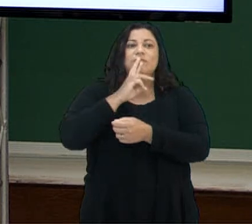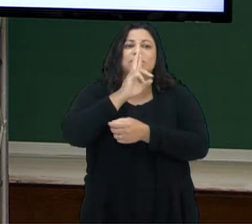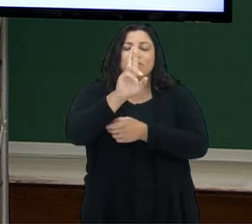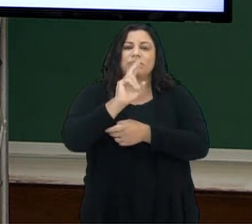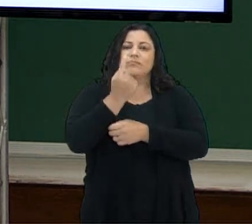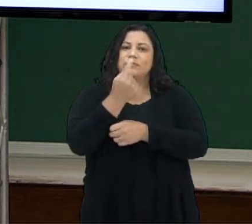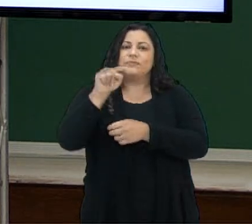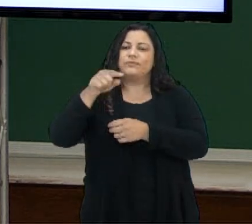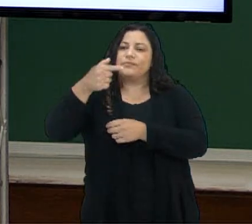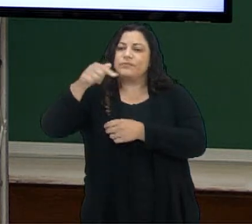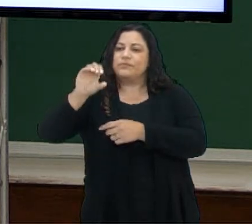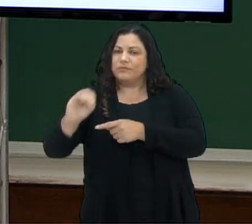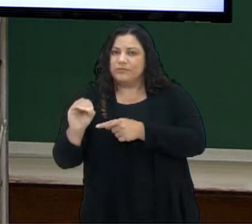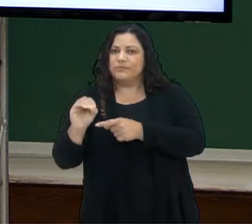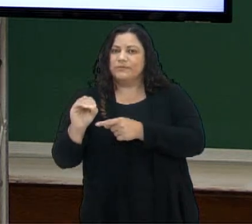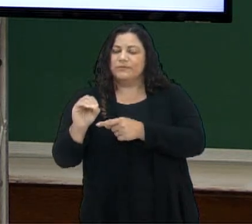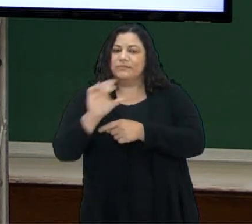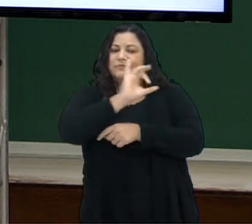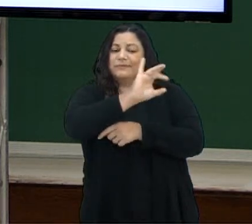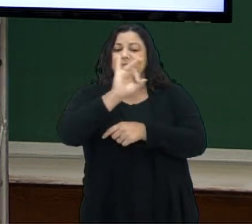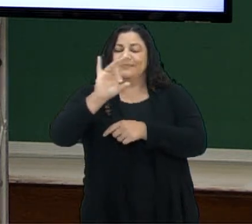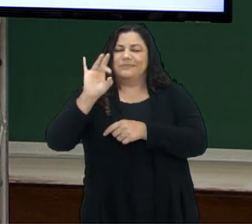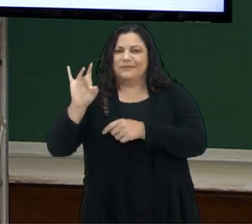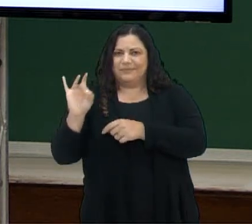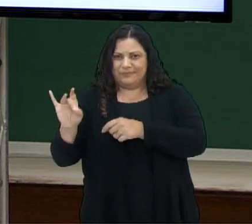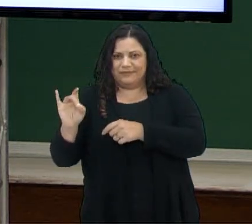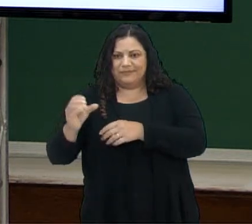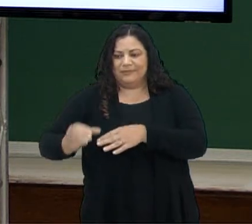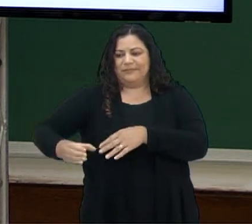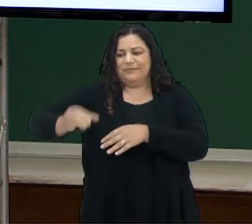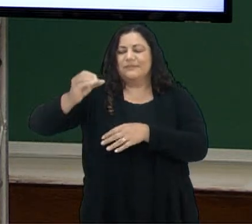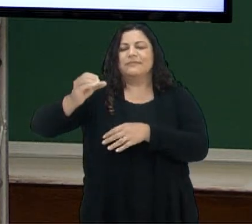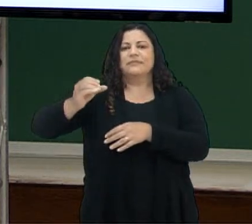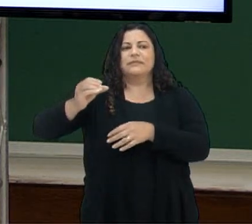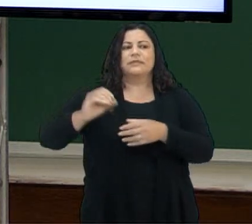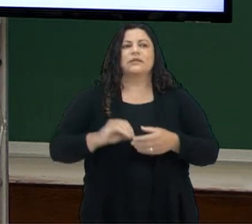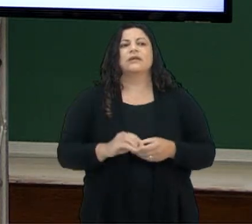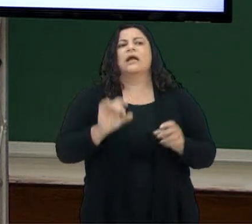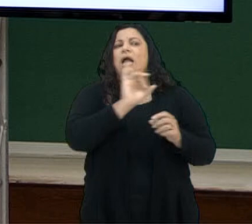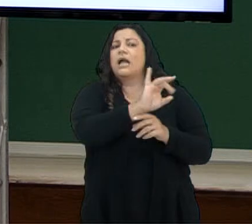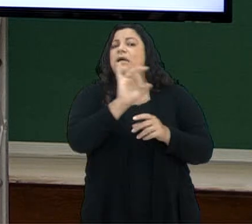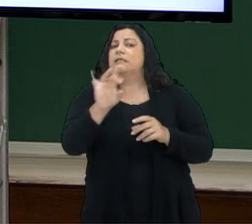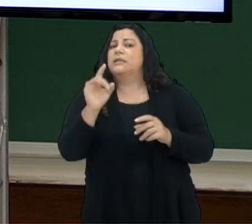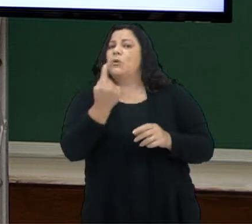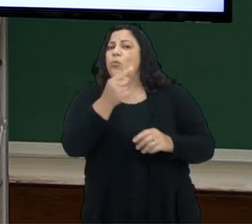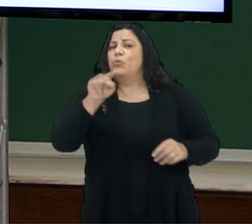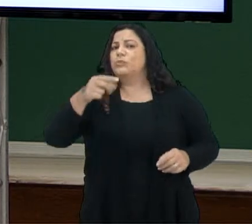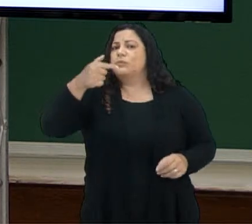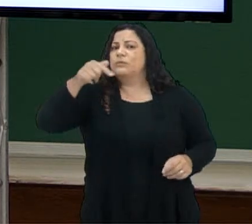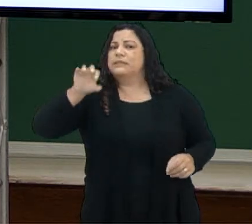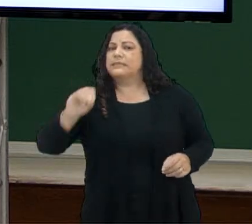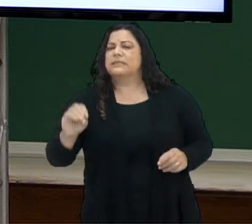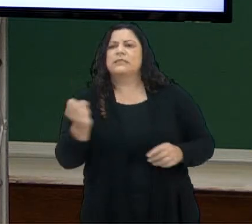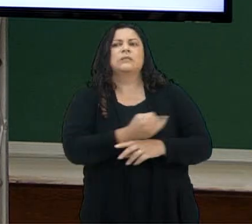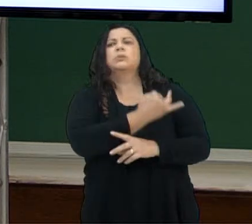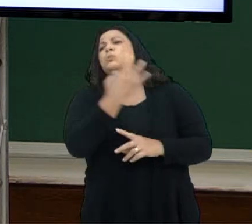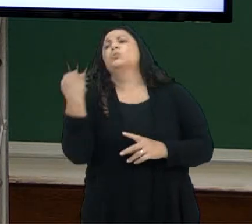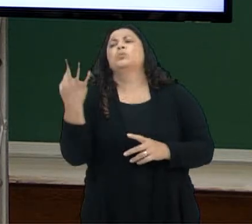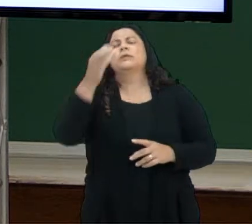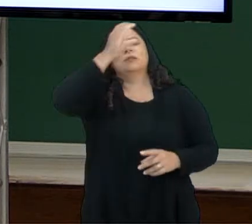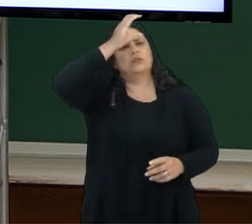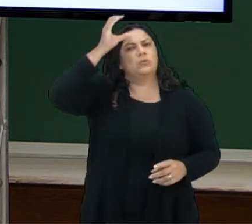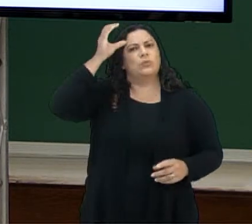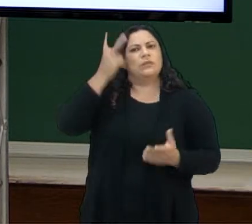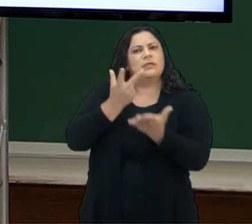R$ 1,70 para cada porta-copo, ok? Cada porta-copo vale 1,70. Quantas unidades o cliente quer?